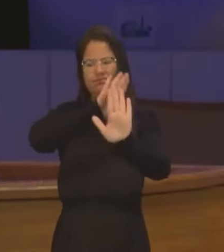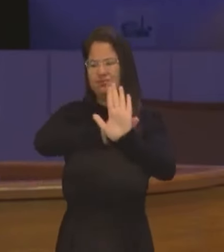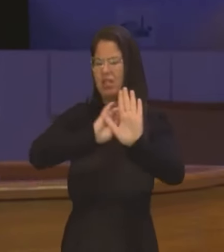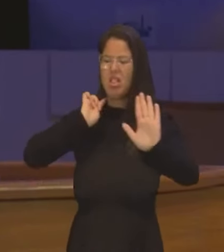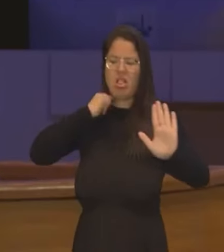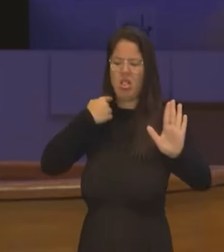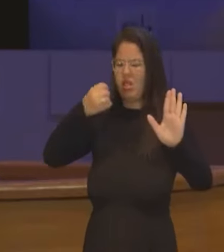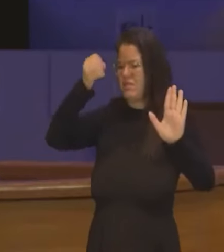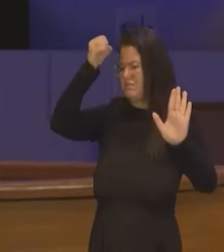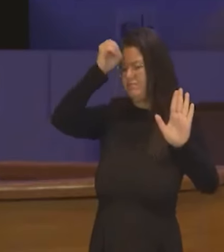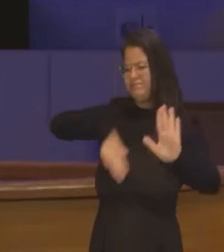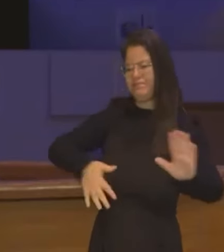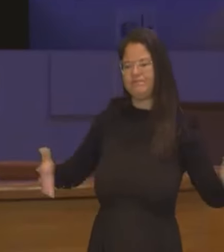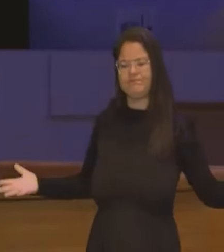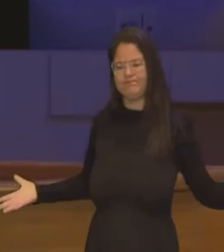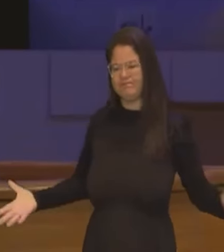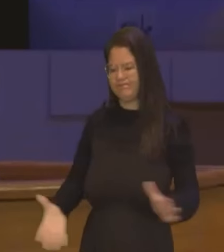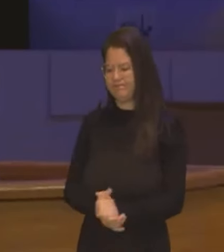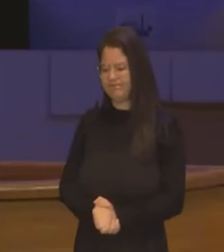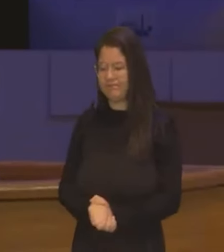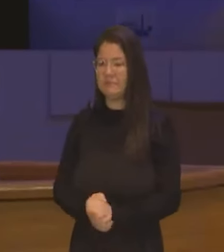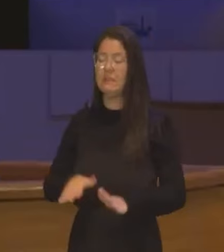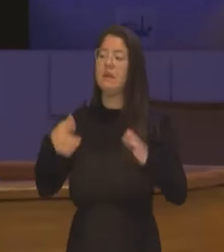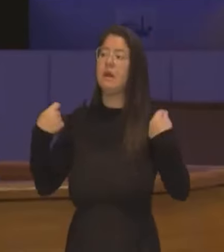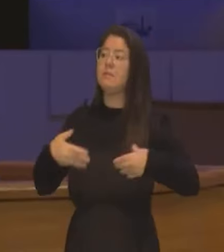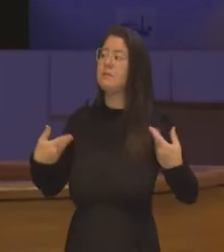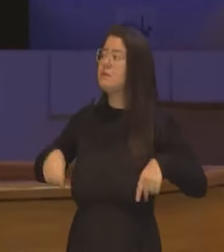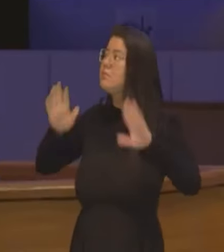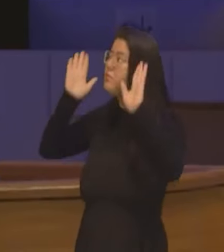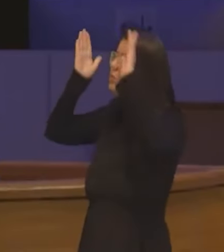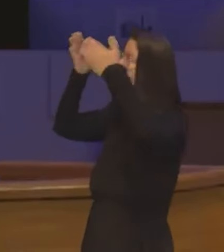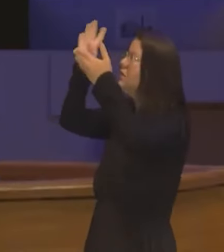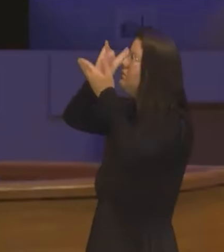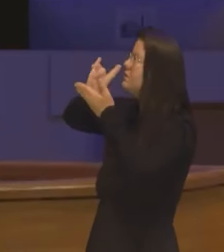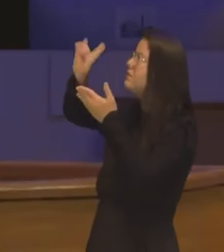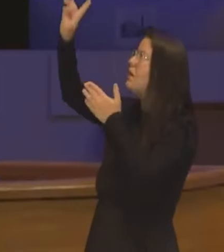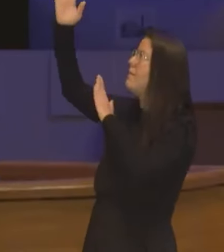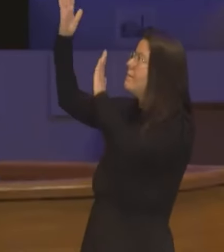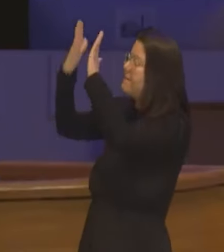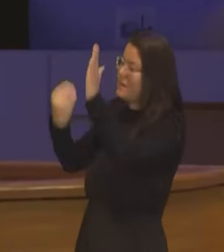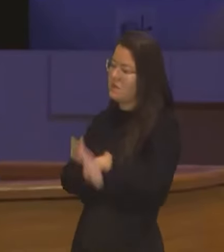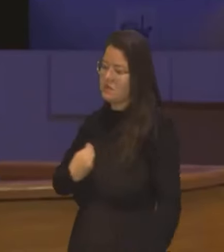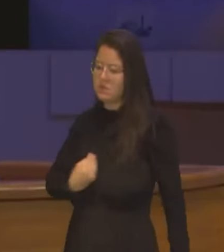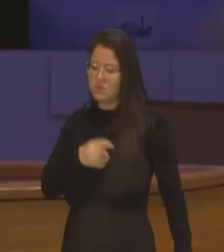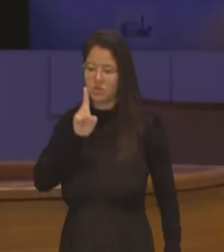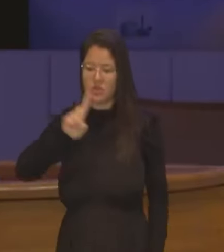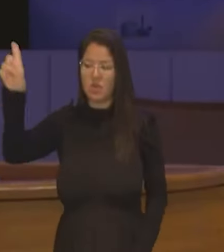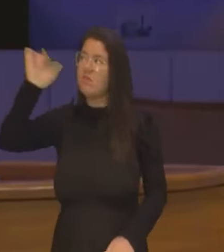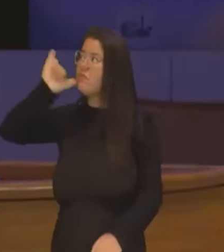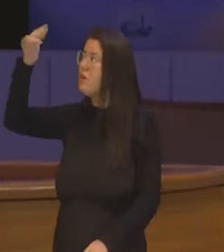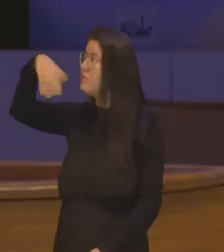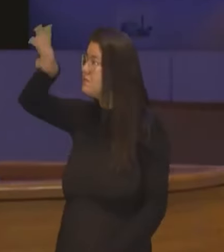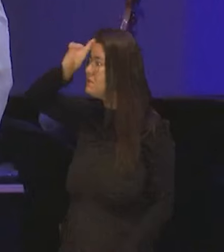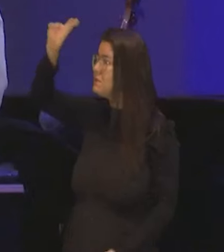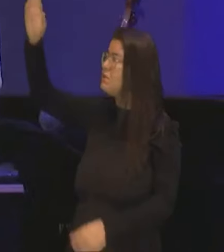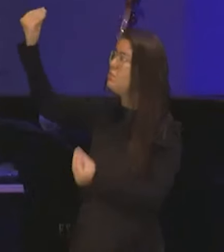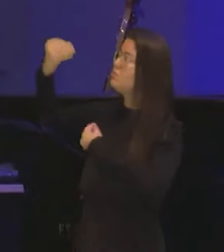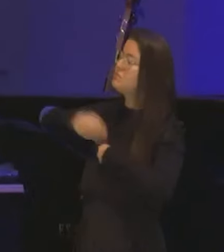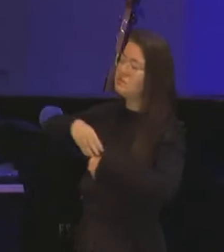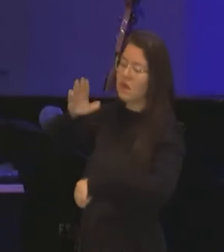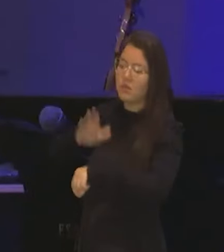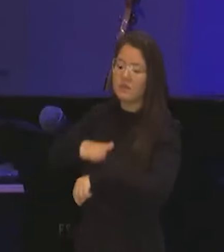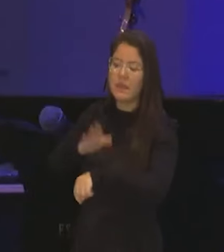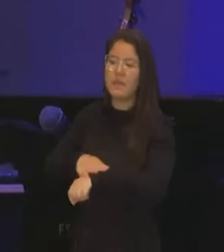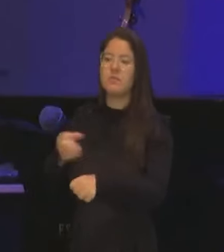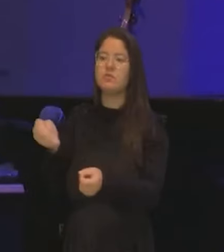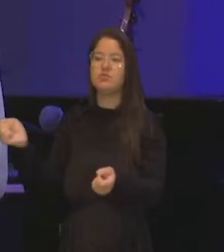nessa noite, que nós possamos voltar o nosso pensamento à presença de Deus, dizendo: Senhor, nos dê um tempo de começo,